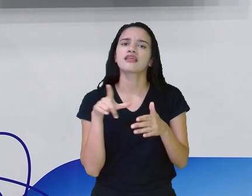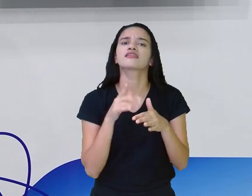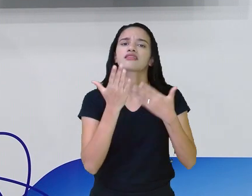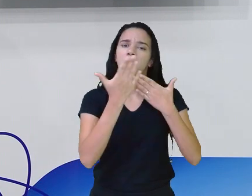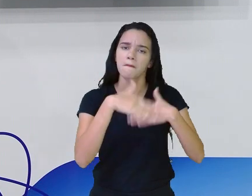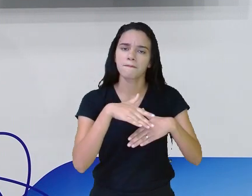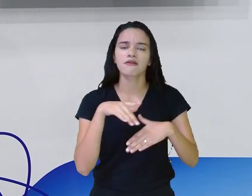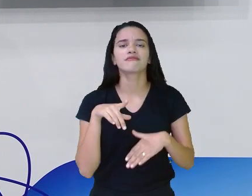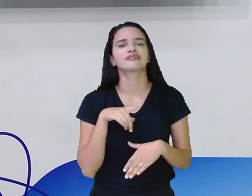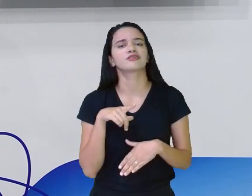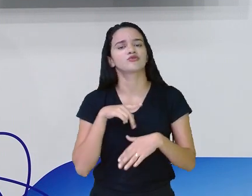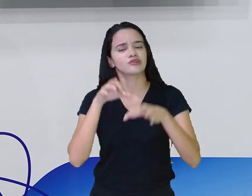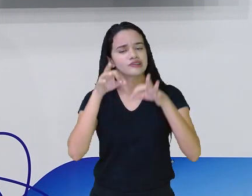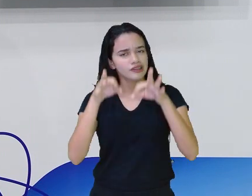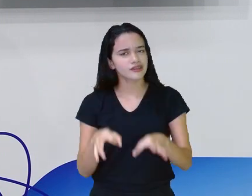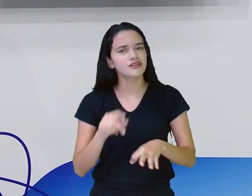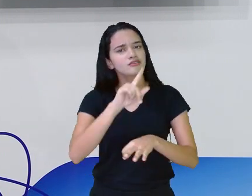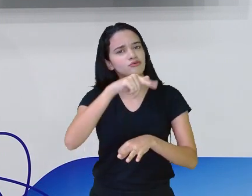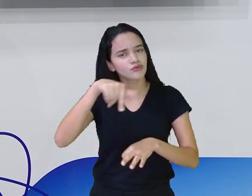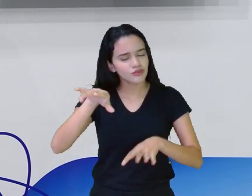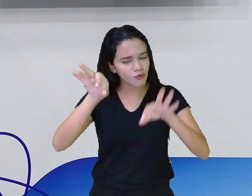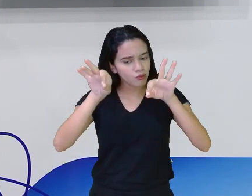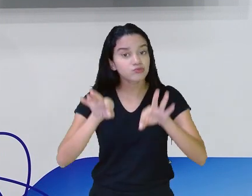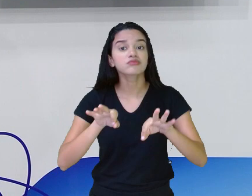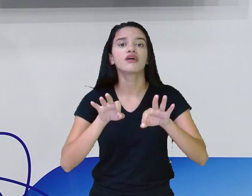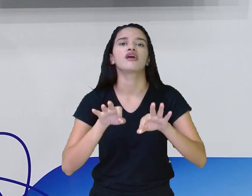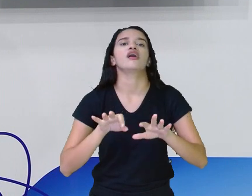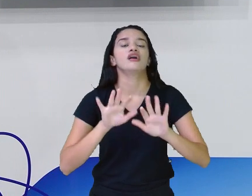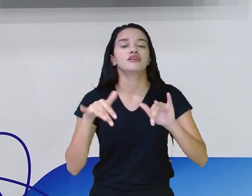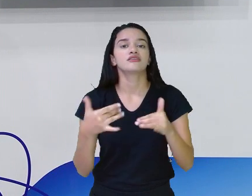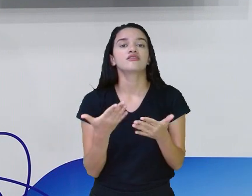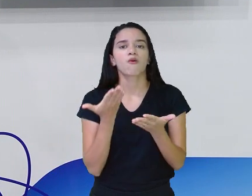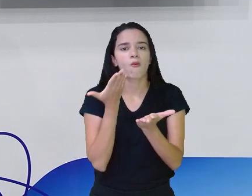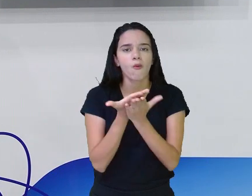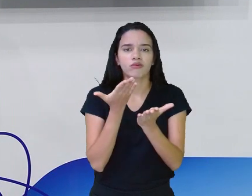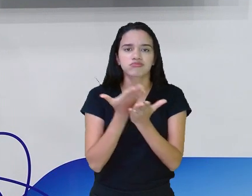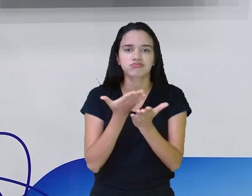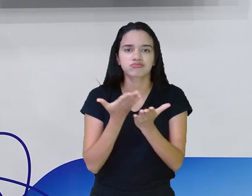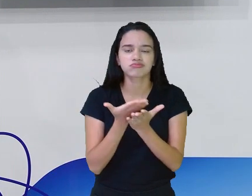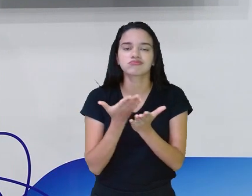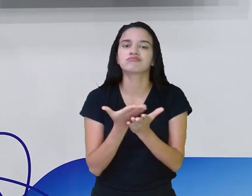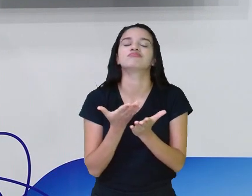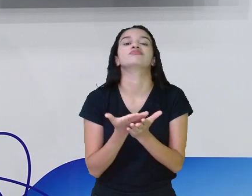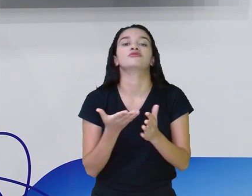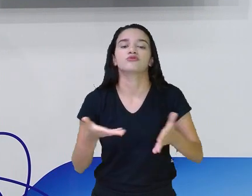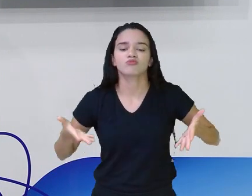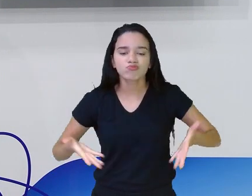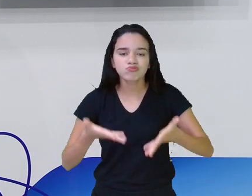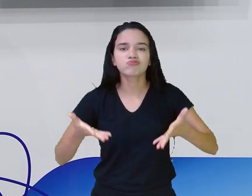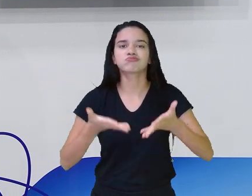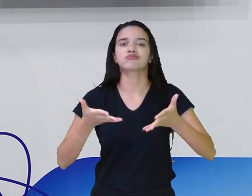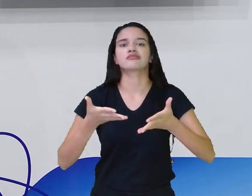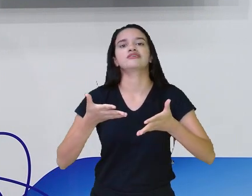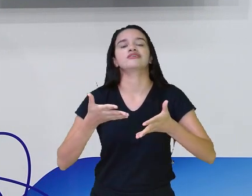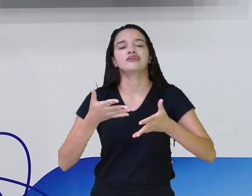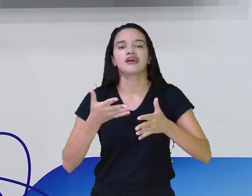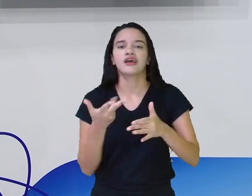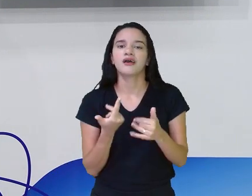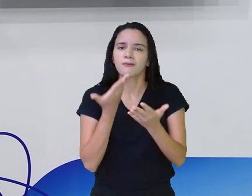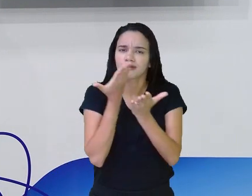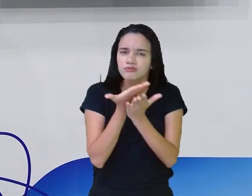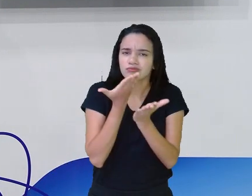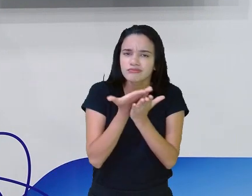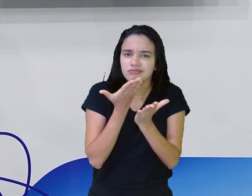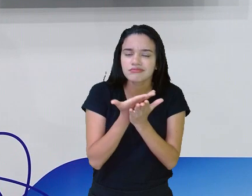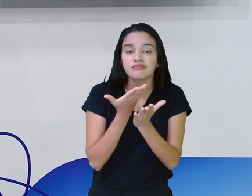que vocês irão tirar de letra, porque são alunos dedicados todos os dias, tanto aqui quanto na sua escola, estão